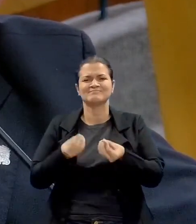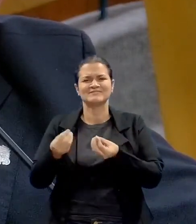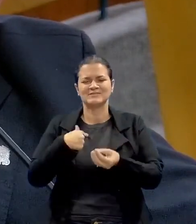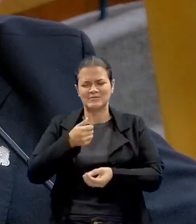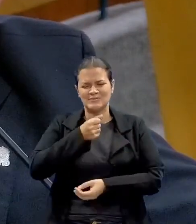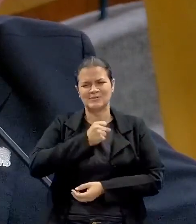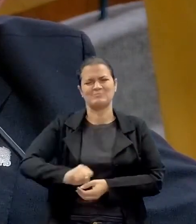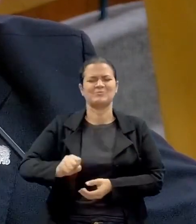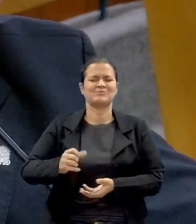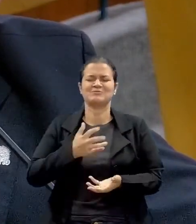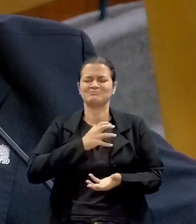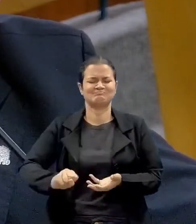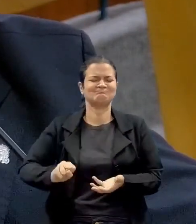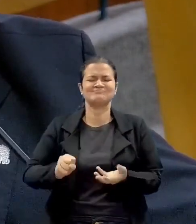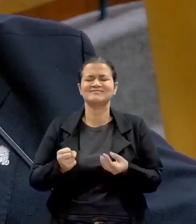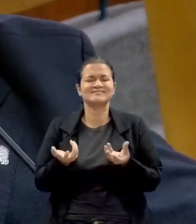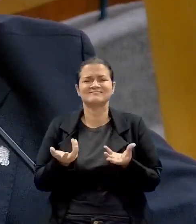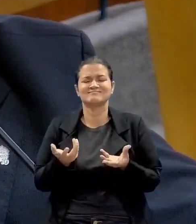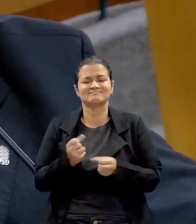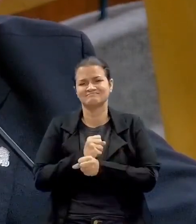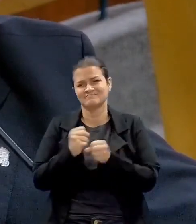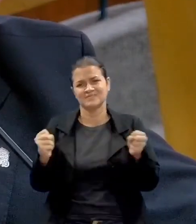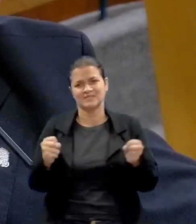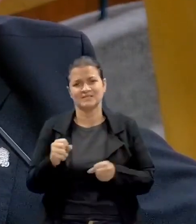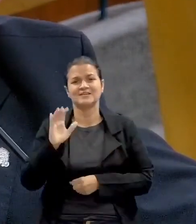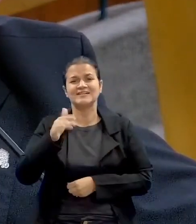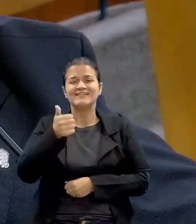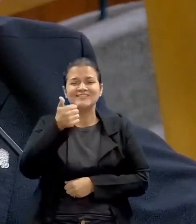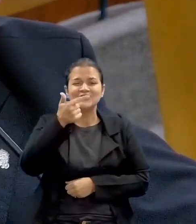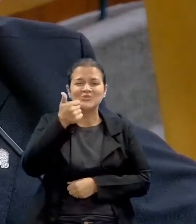aborto, a 12ª